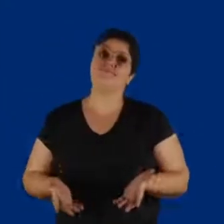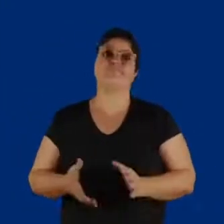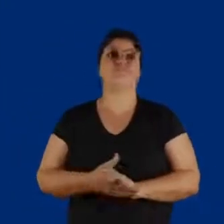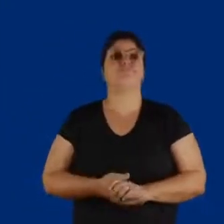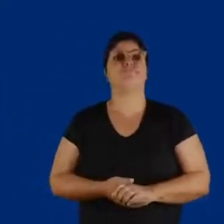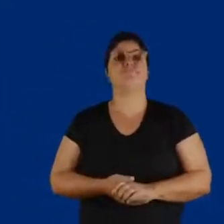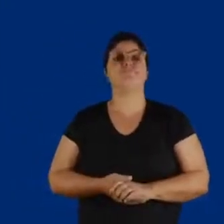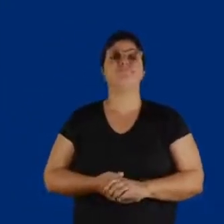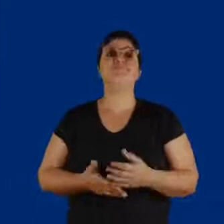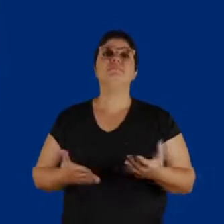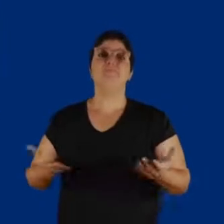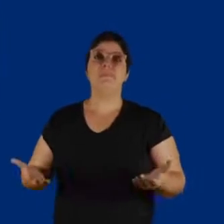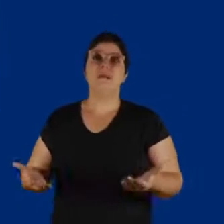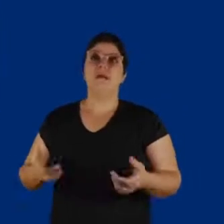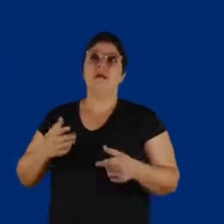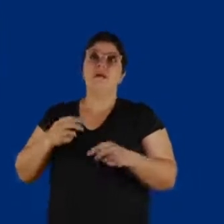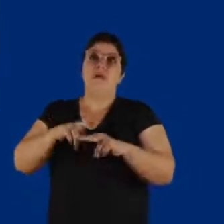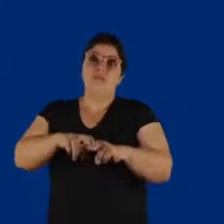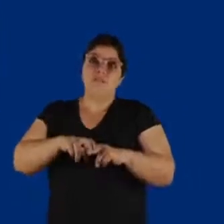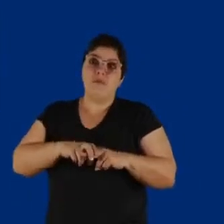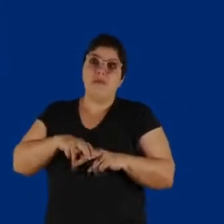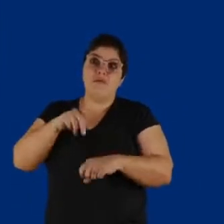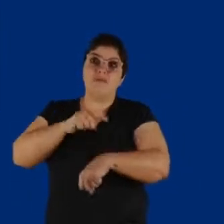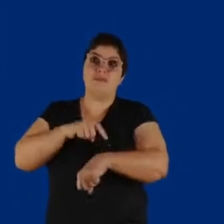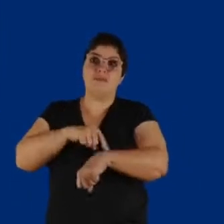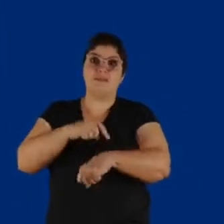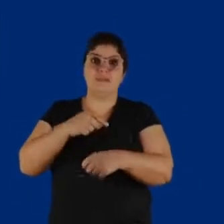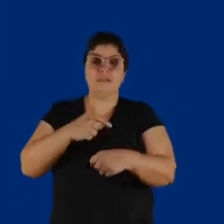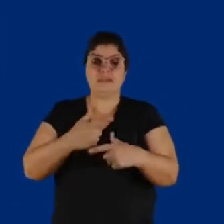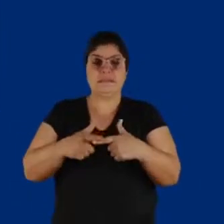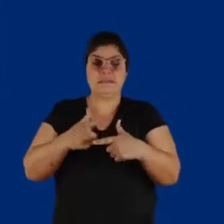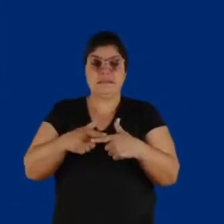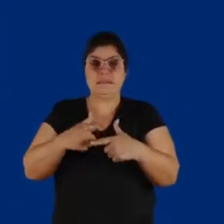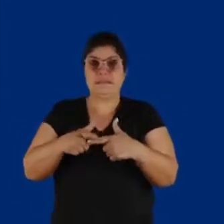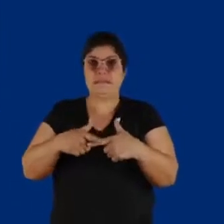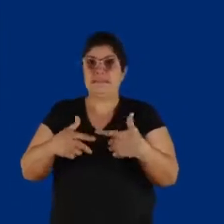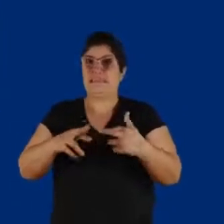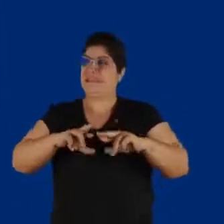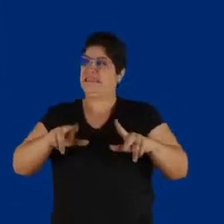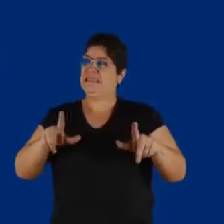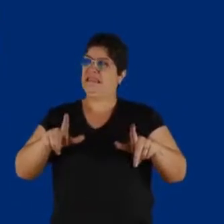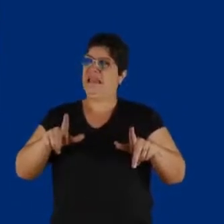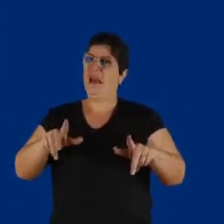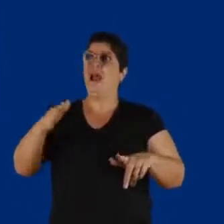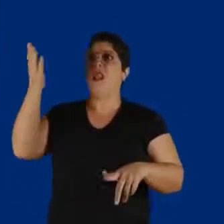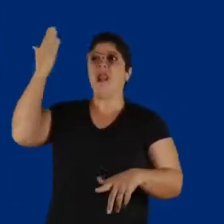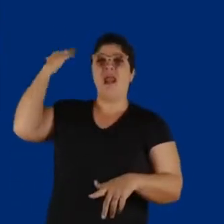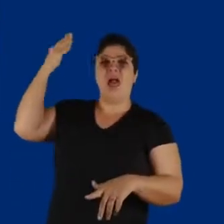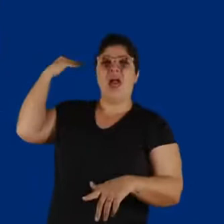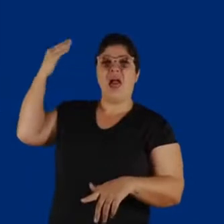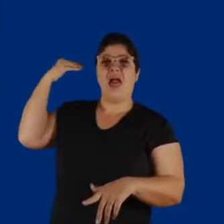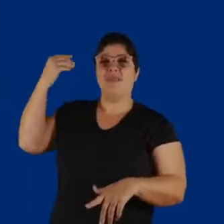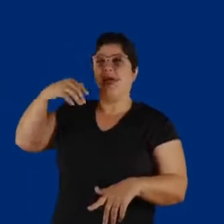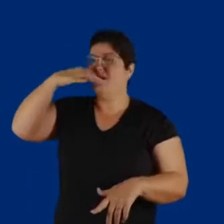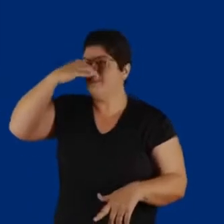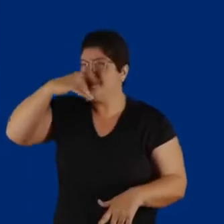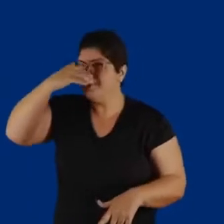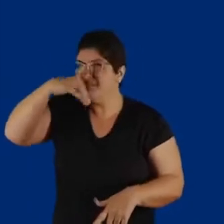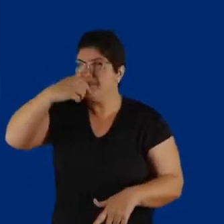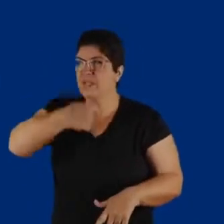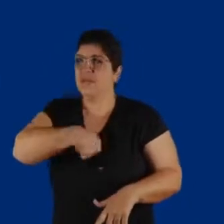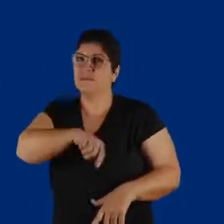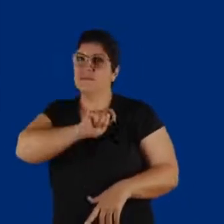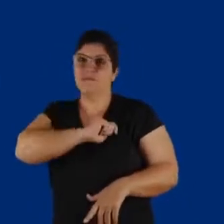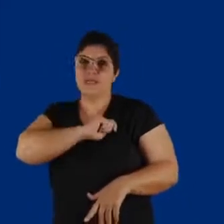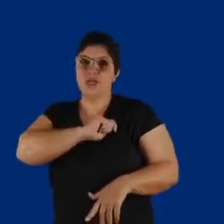circunstância tão incomum, né? Desde da gripe espanhola, nós não tivemos isso, faz 100 anos com essa